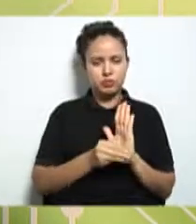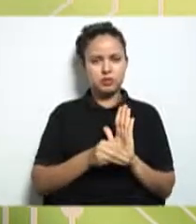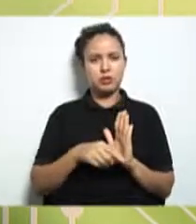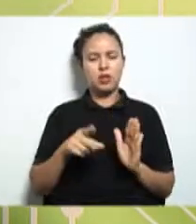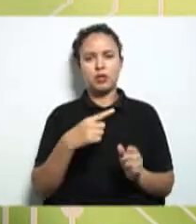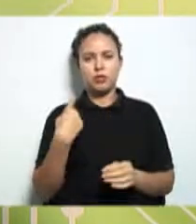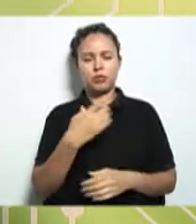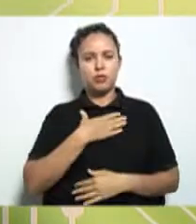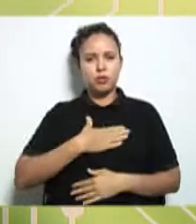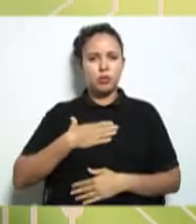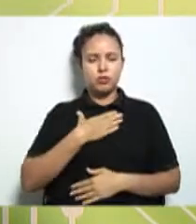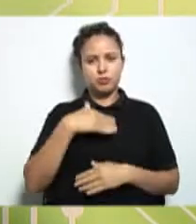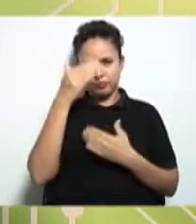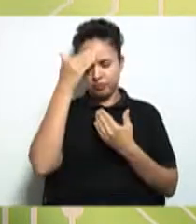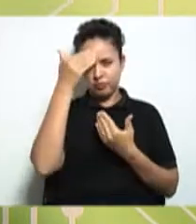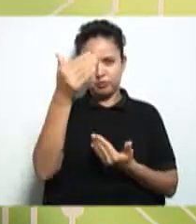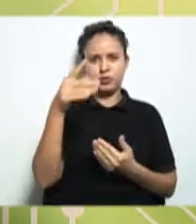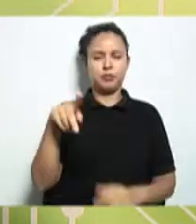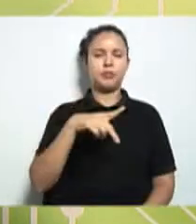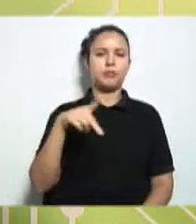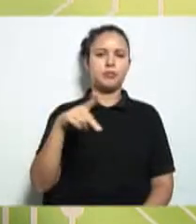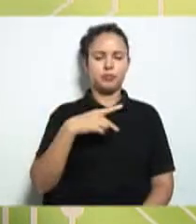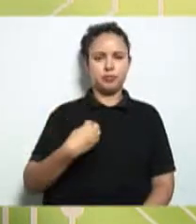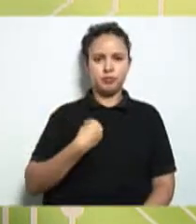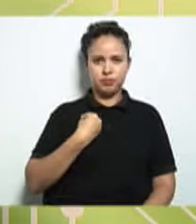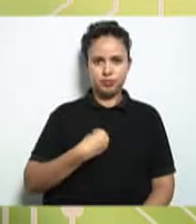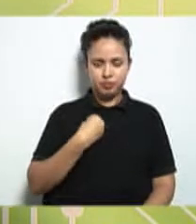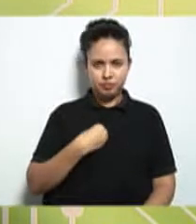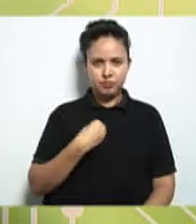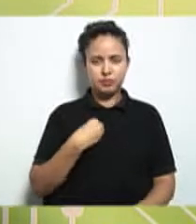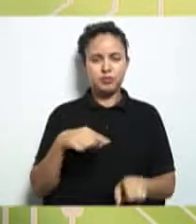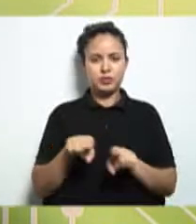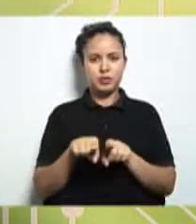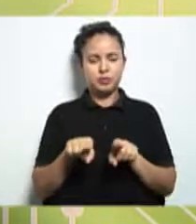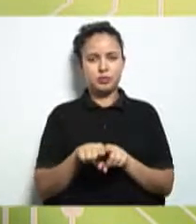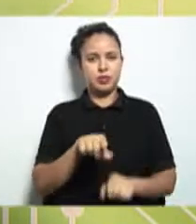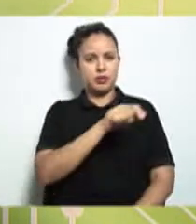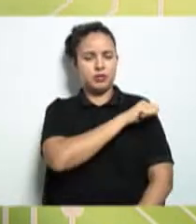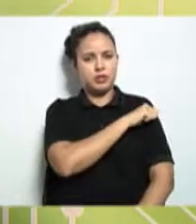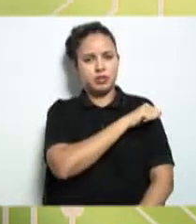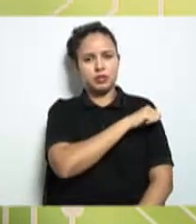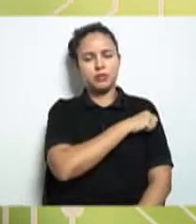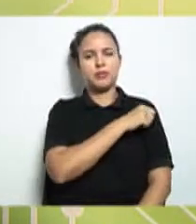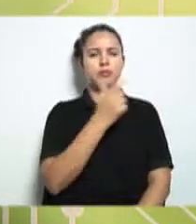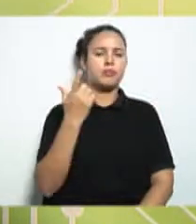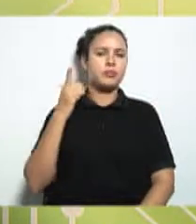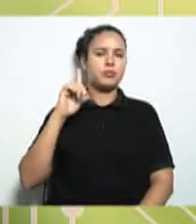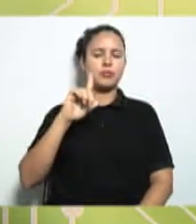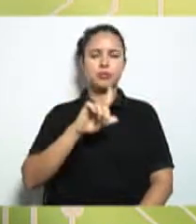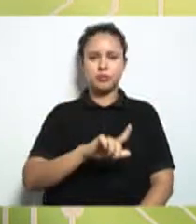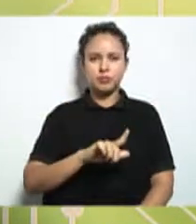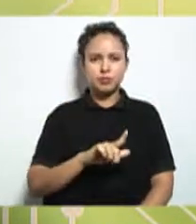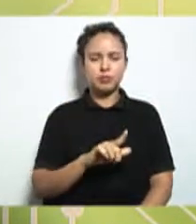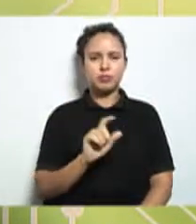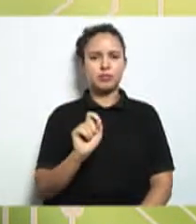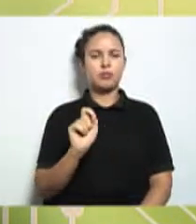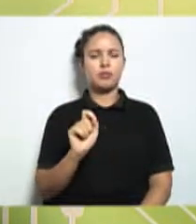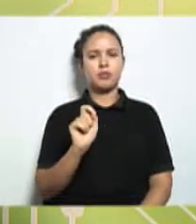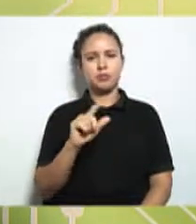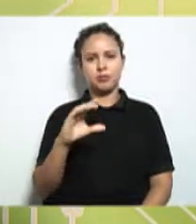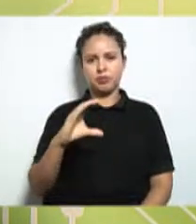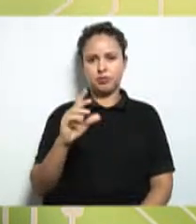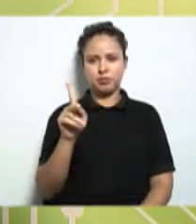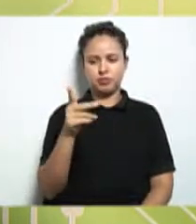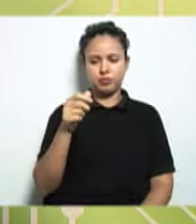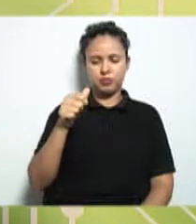de agradecer aos professores presenciais e aos estudantes que conseguiram, né, por meio do